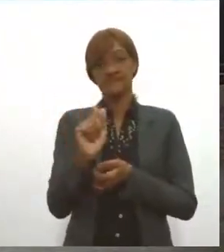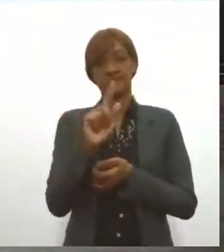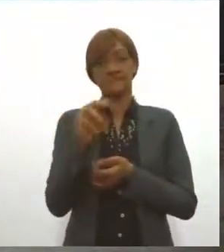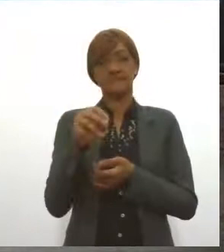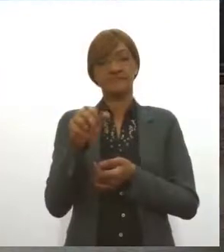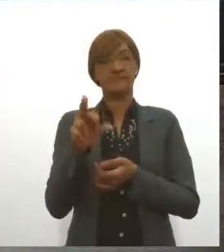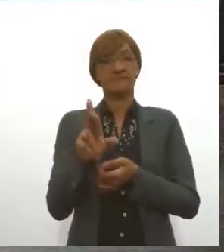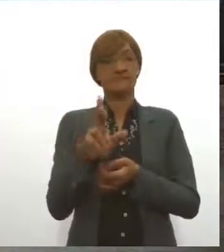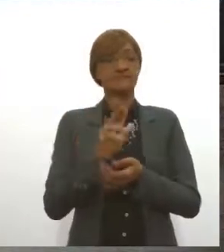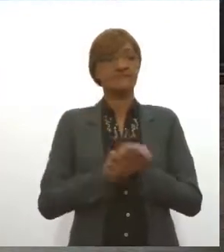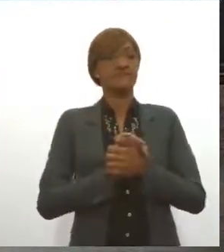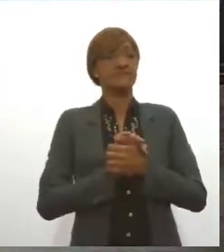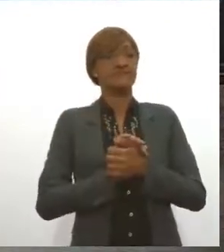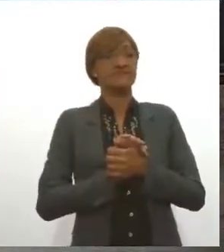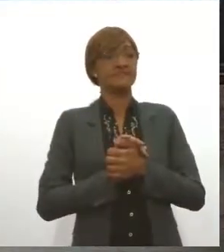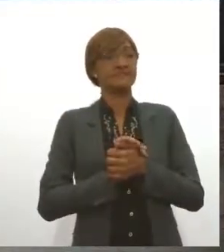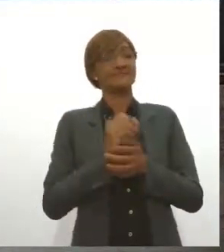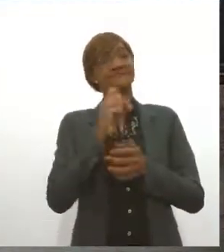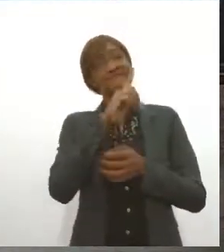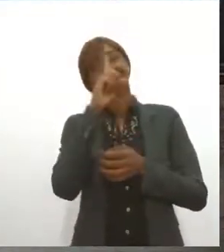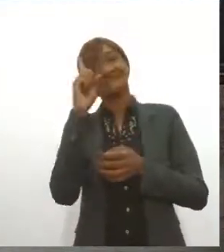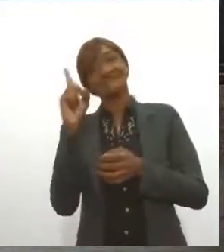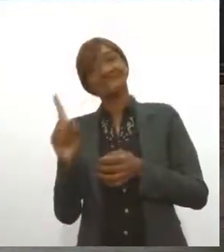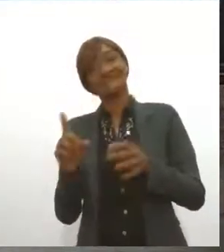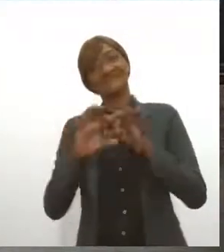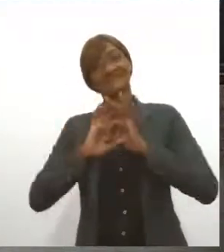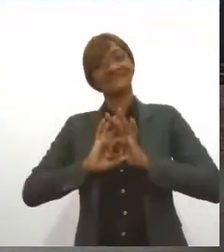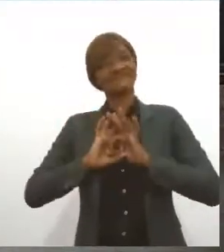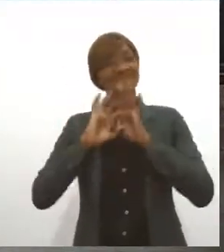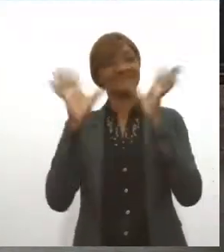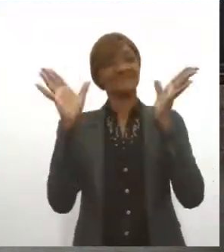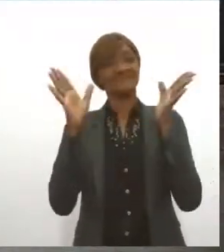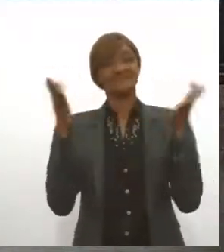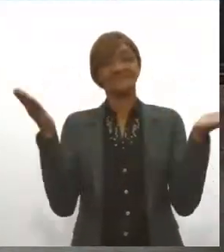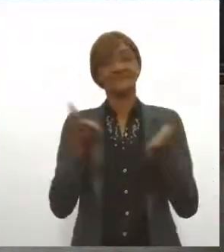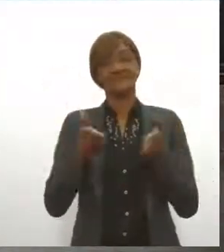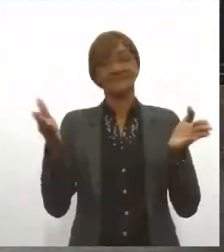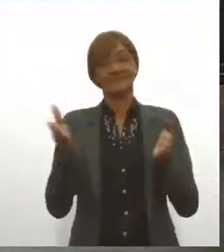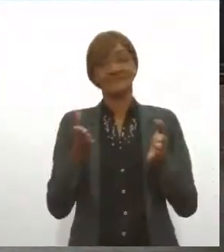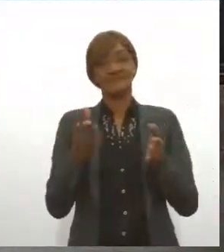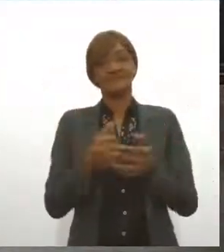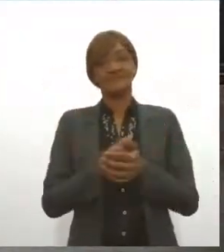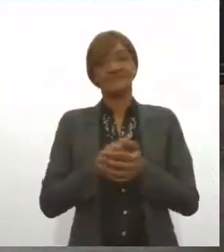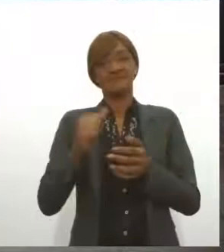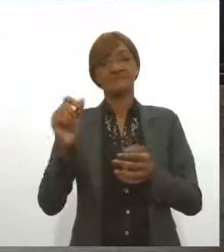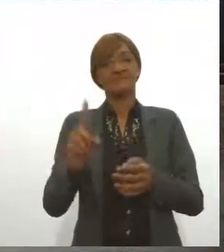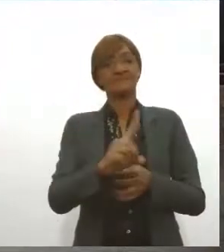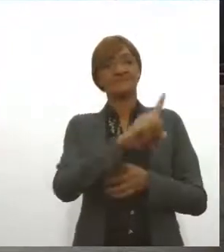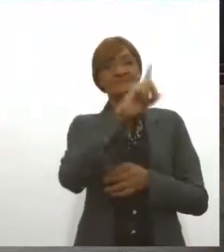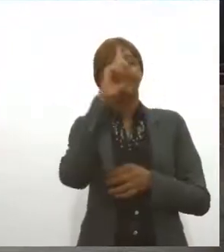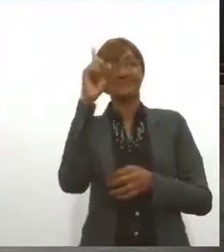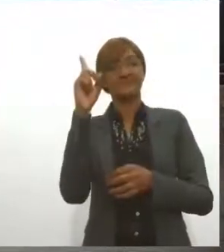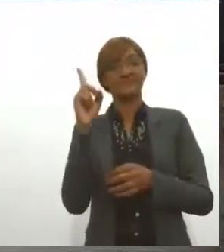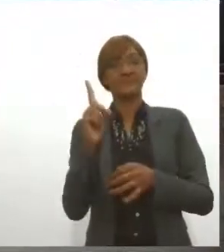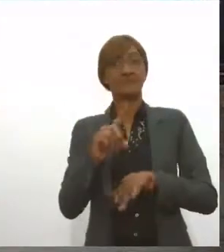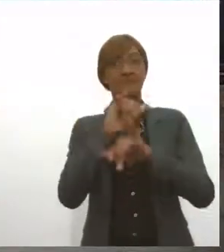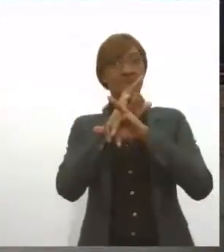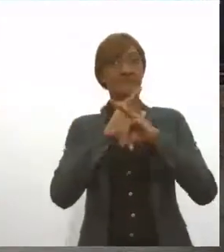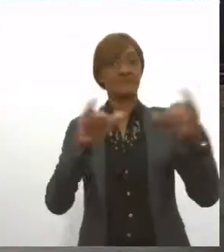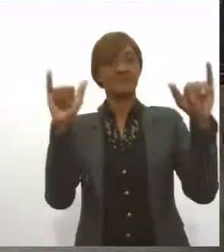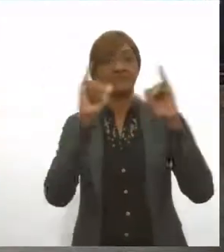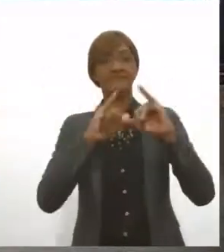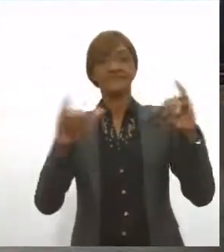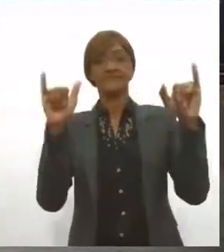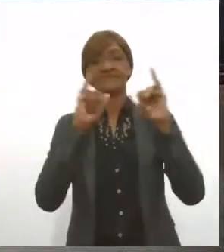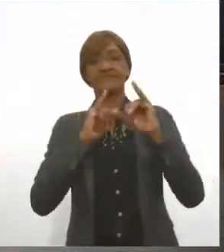dia, estamos à disposição de vocês. Hoje é o dia de maior alerta, né?